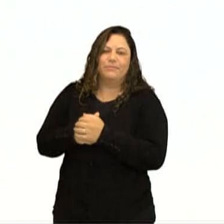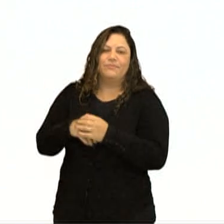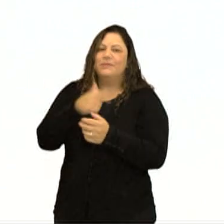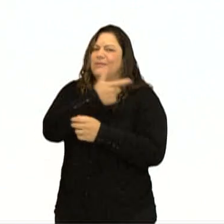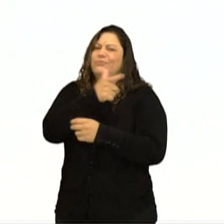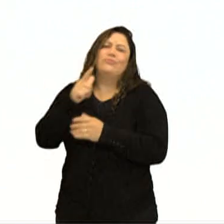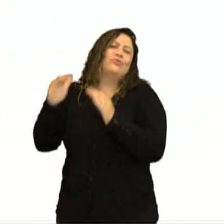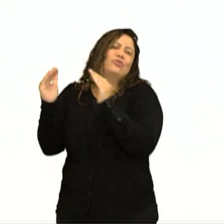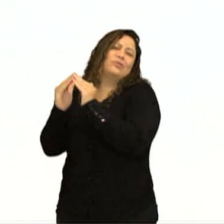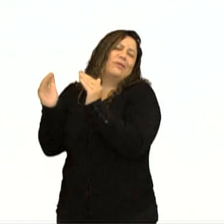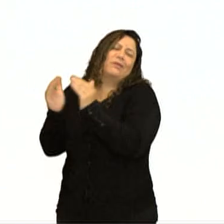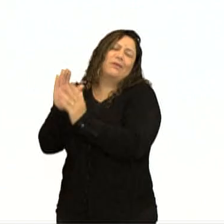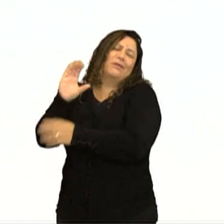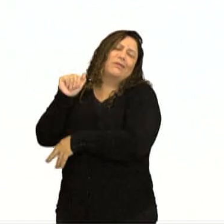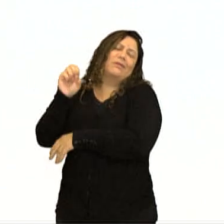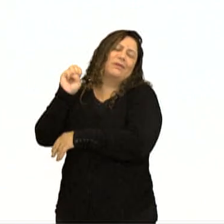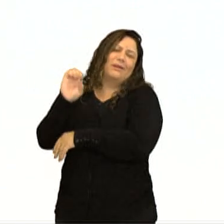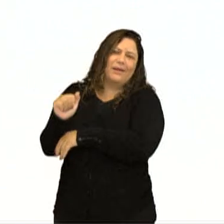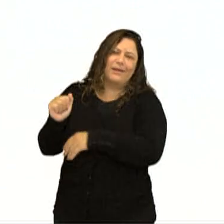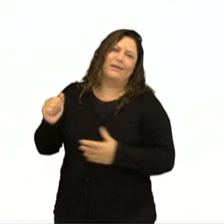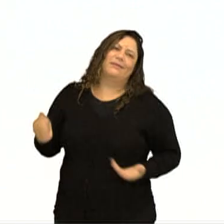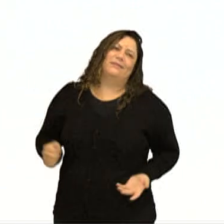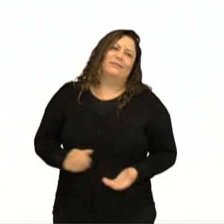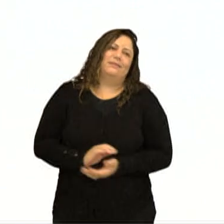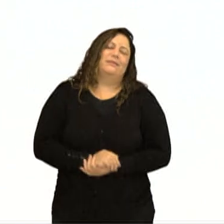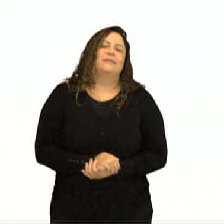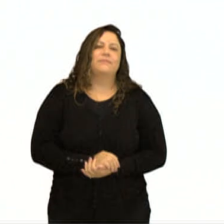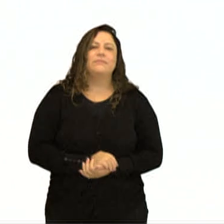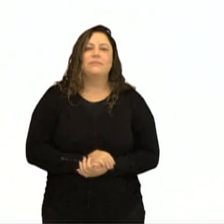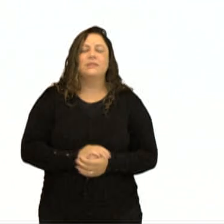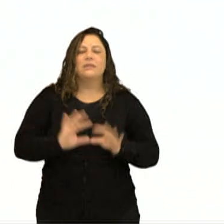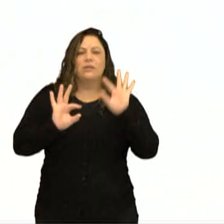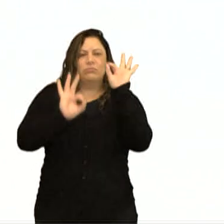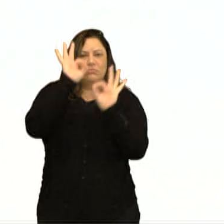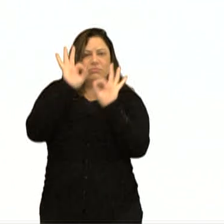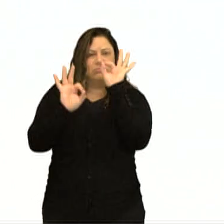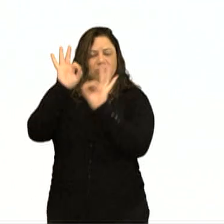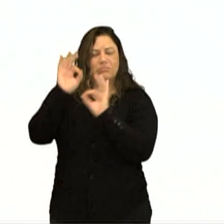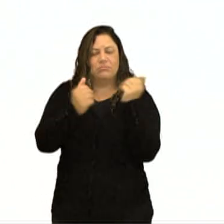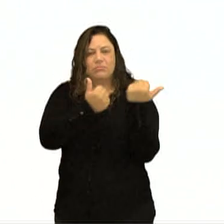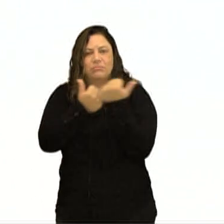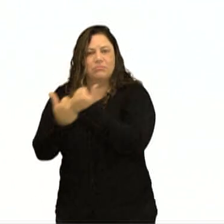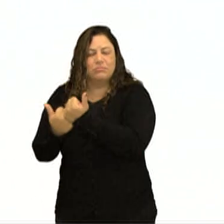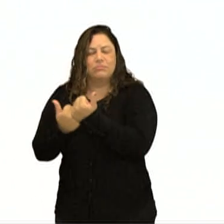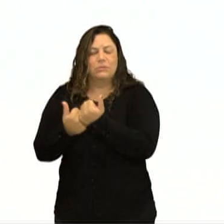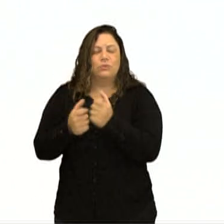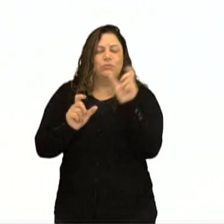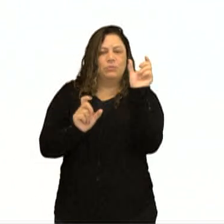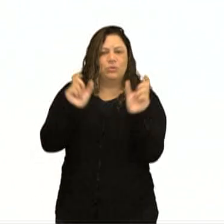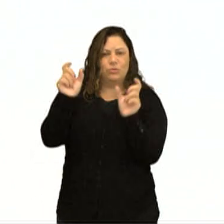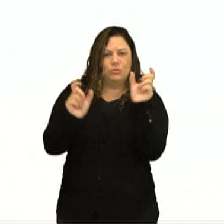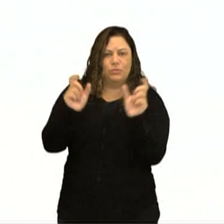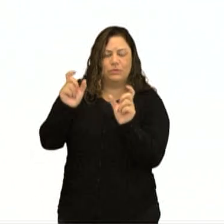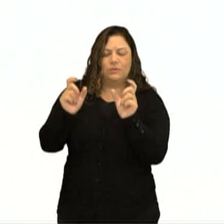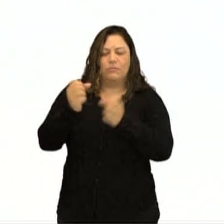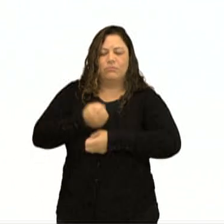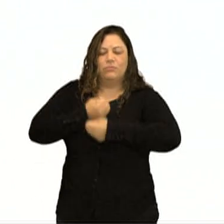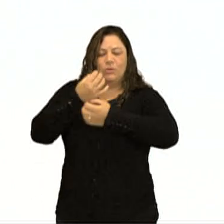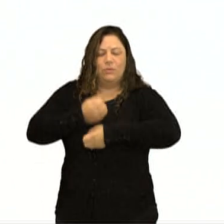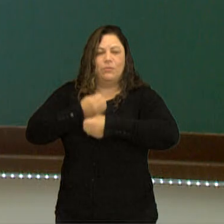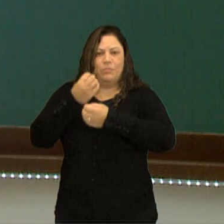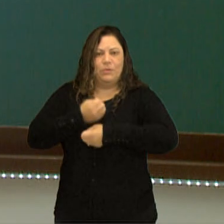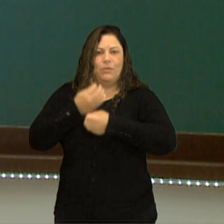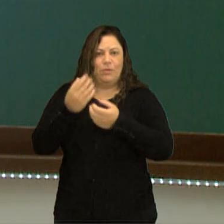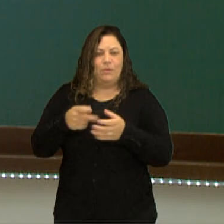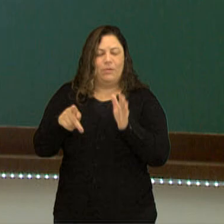tinha casa, ela não tinha moradia. Todas as construções de metonímia, uma construção poética da parte pelo